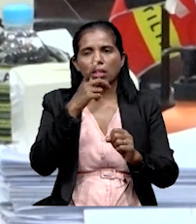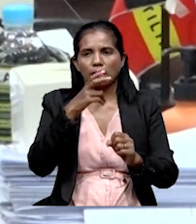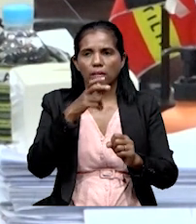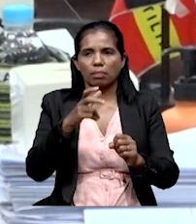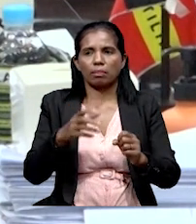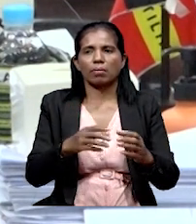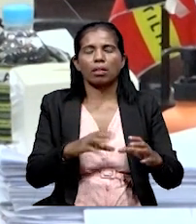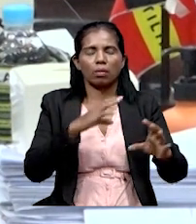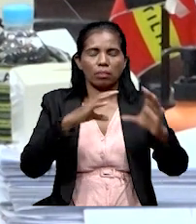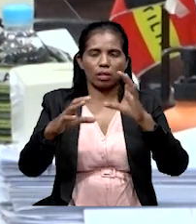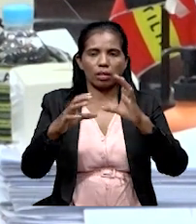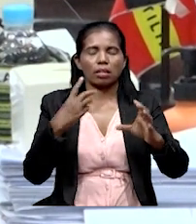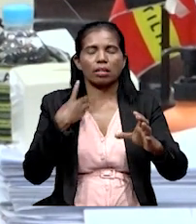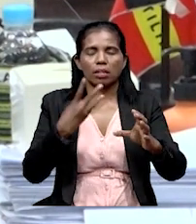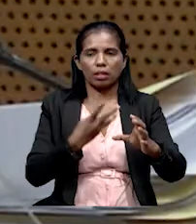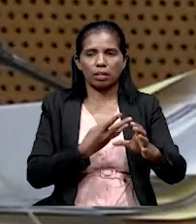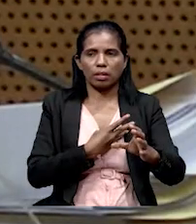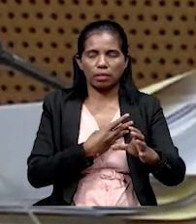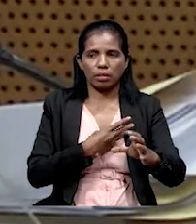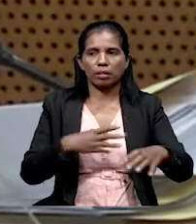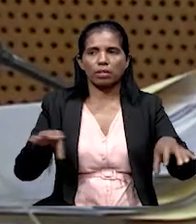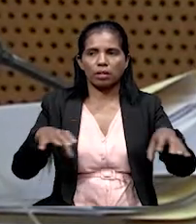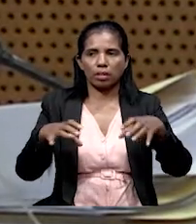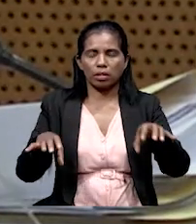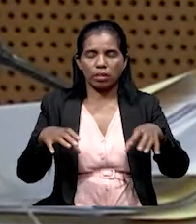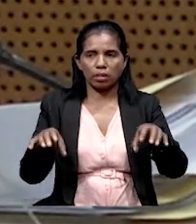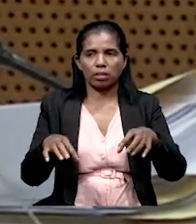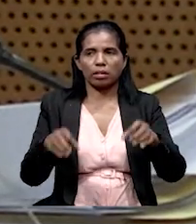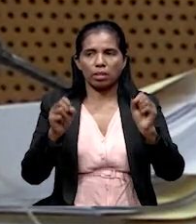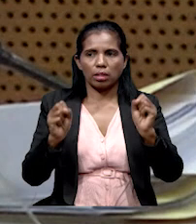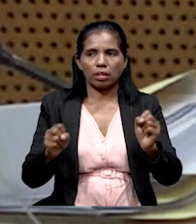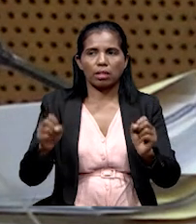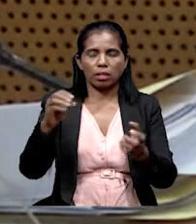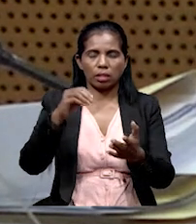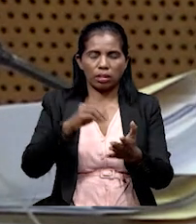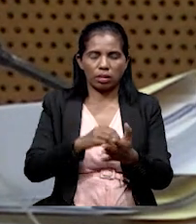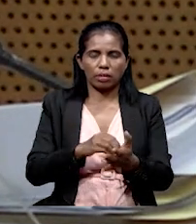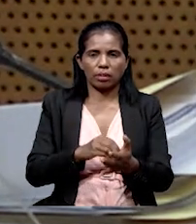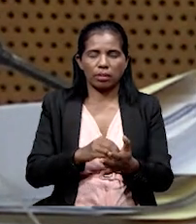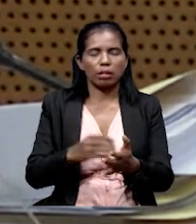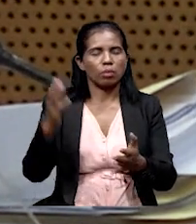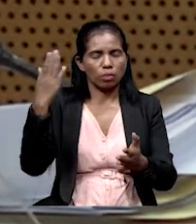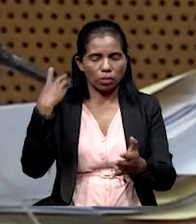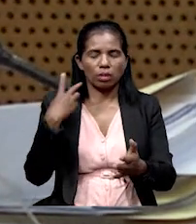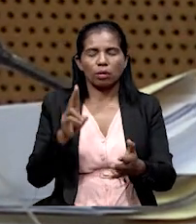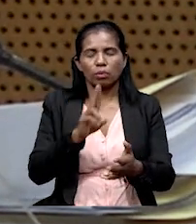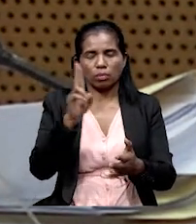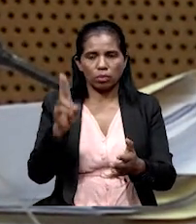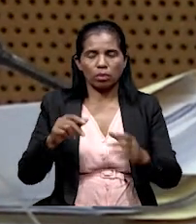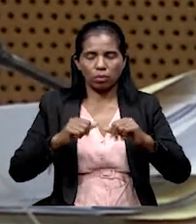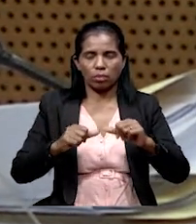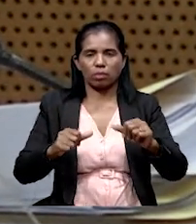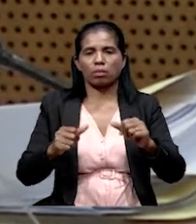no nosso, nos trabalhos de resistência e clandestinidade no passado, e continuamos